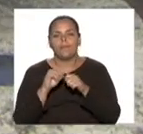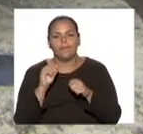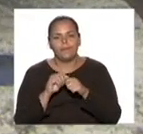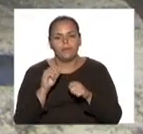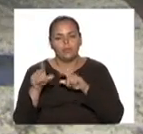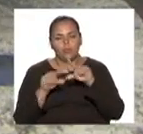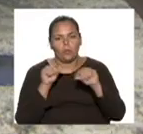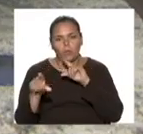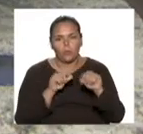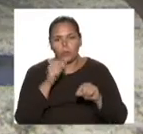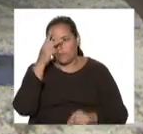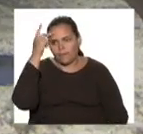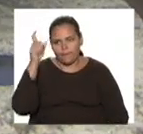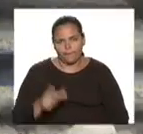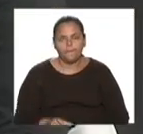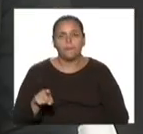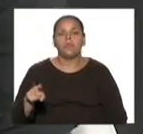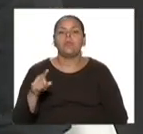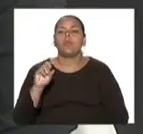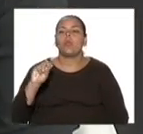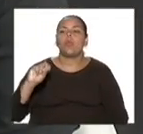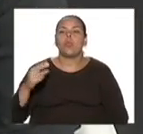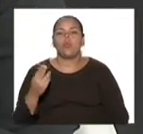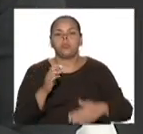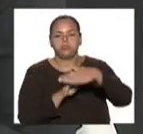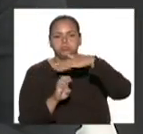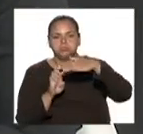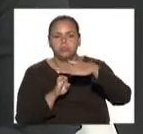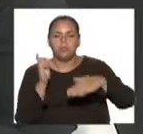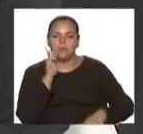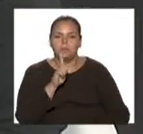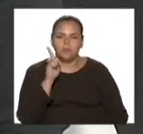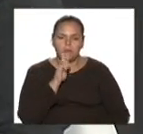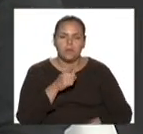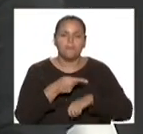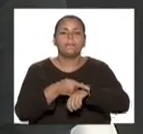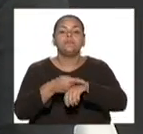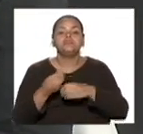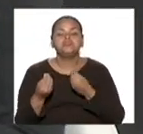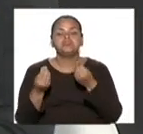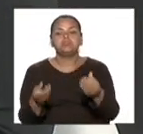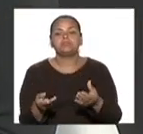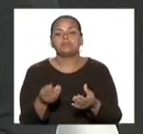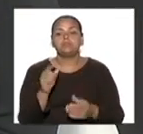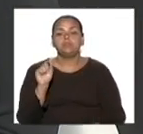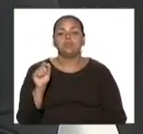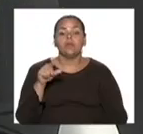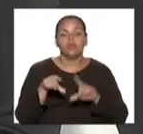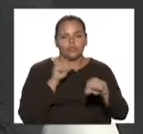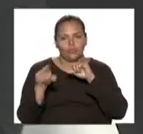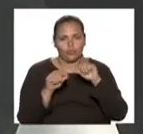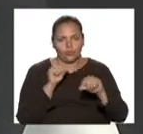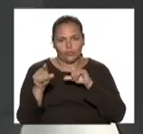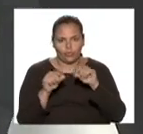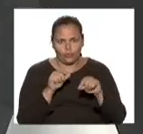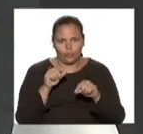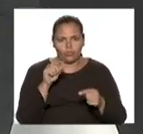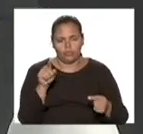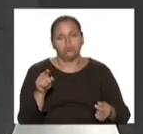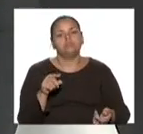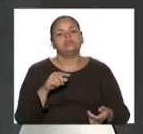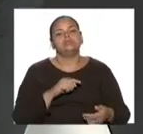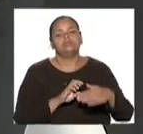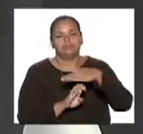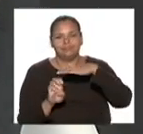é feita a escolha das pessoas ou das instituições que vão ser premiadas, O que leva a escolha